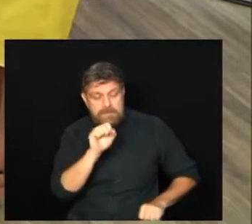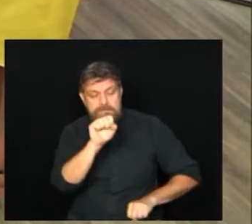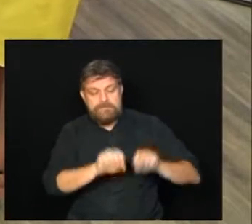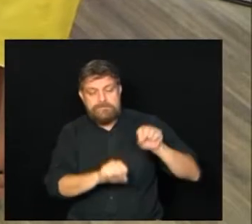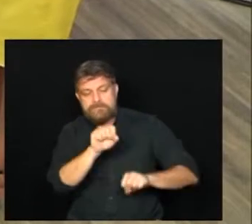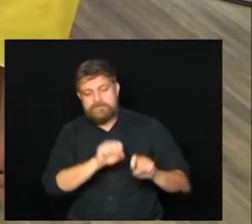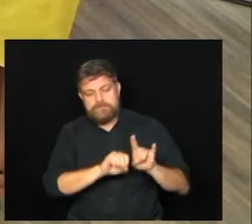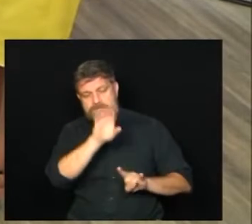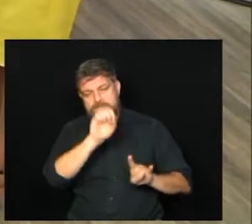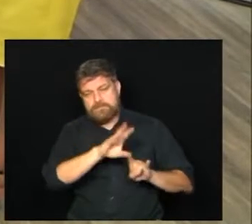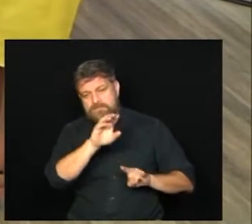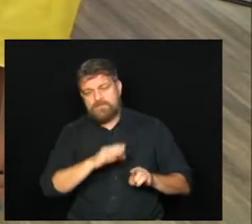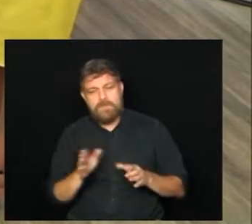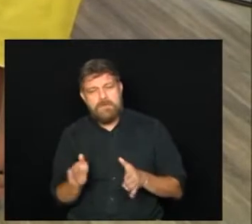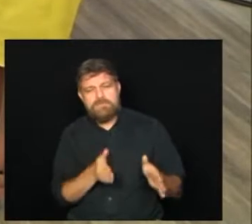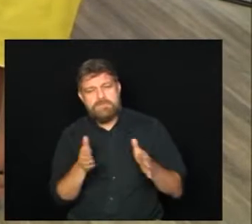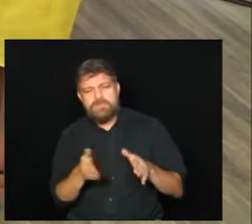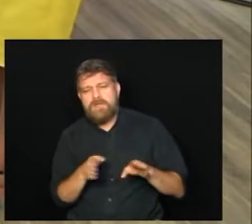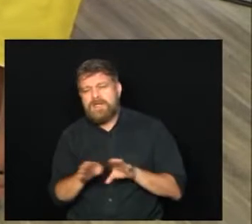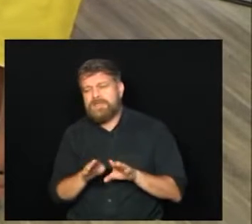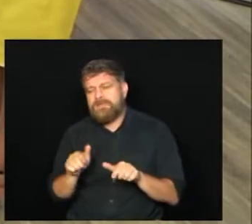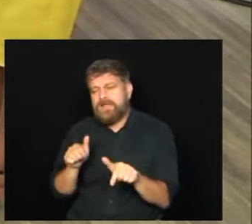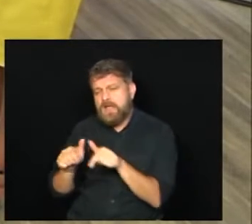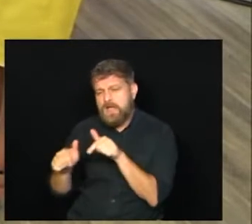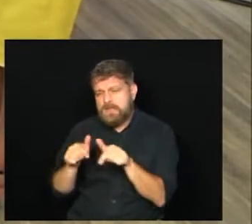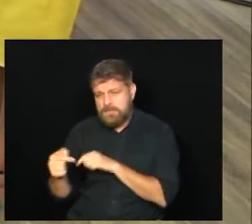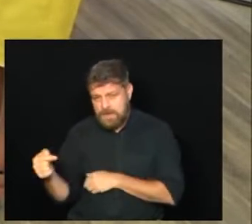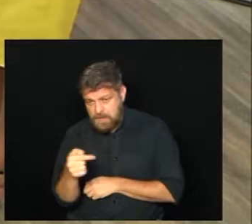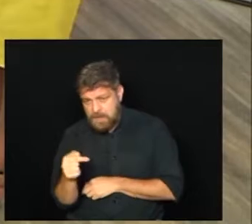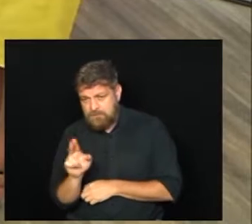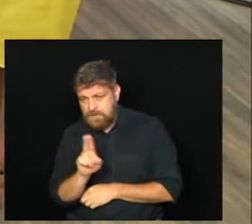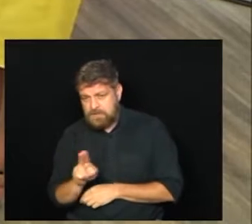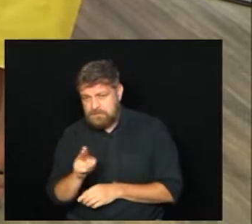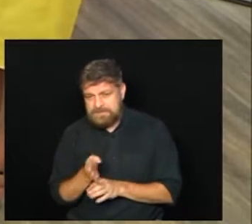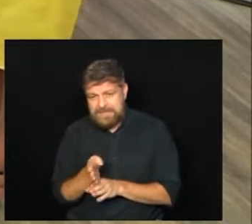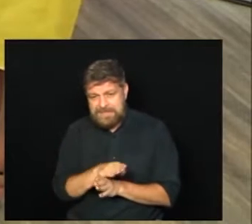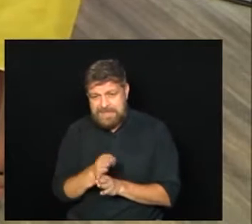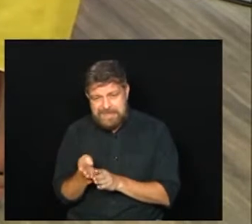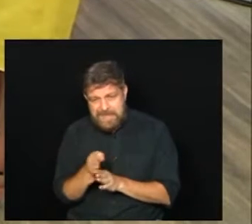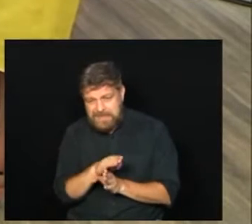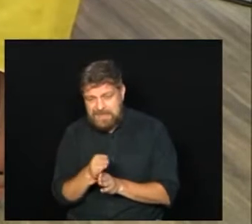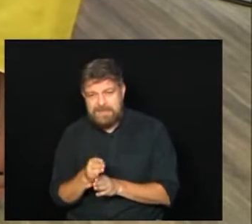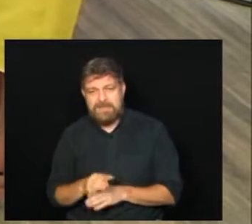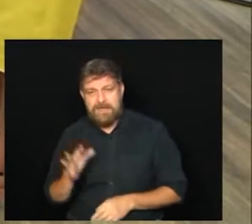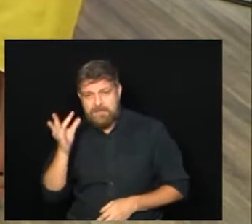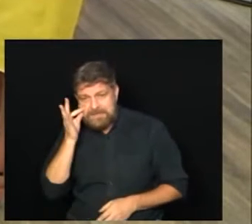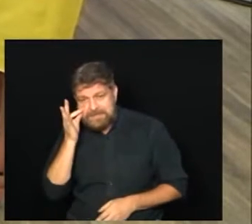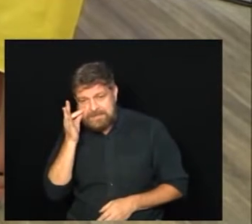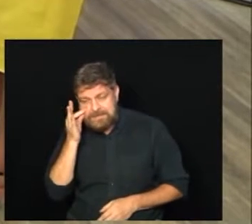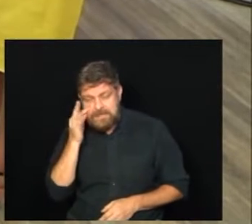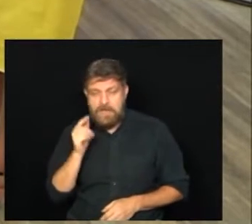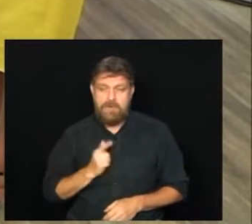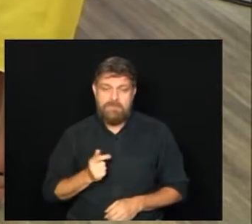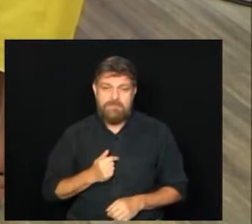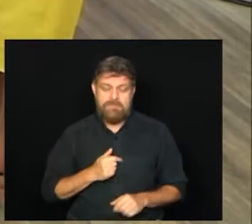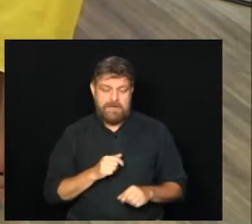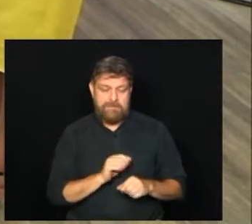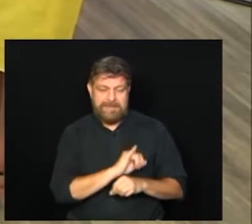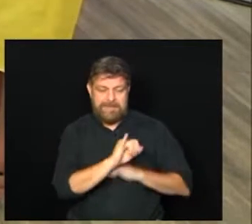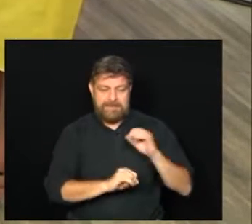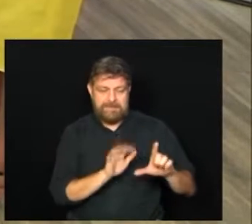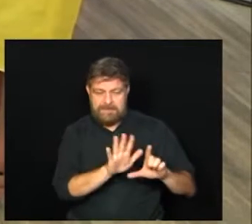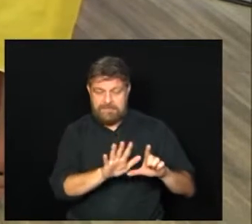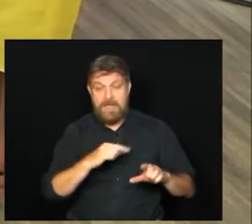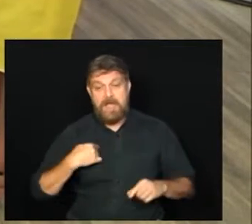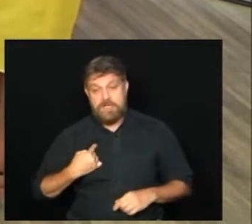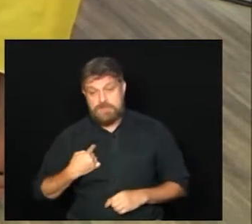e também sobre esta forma de trabalho, se vai ser utilizado o sistema híbrido. Todo mundo bem otimista. A gente vê esses programas,